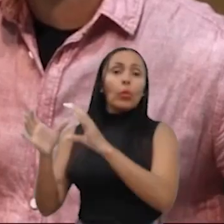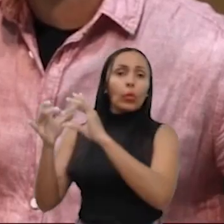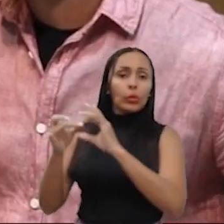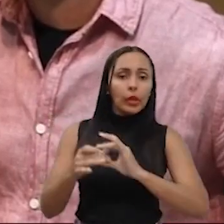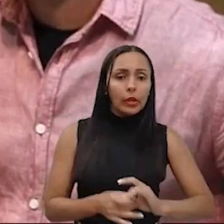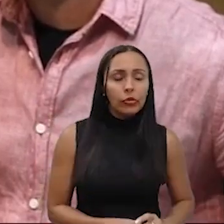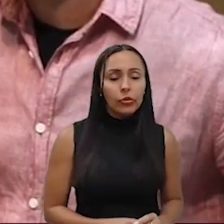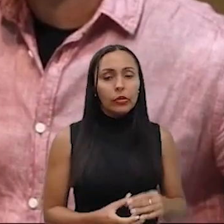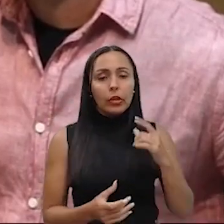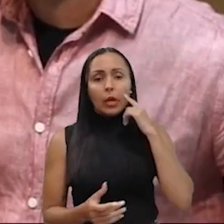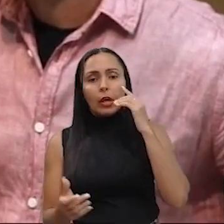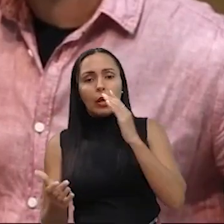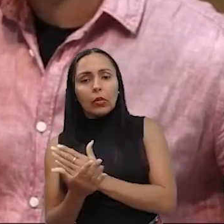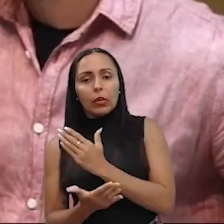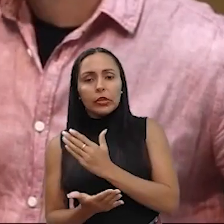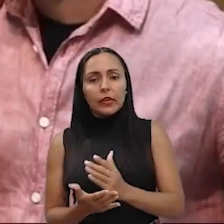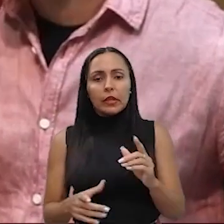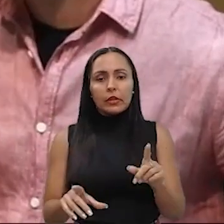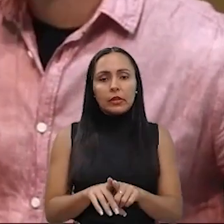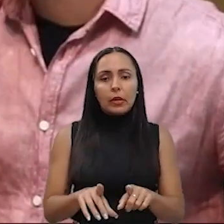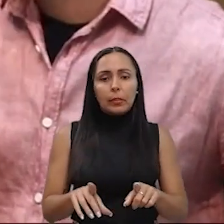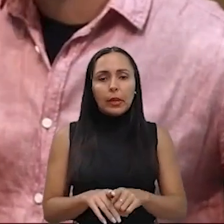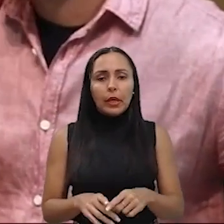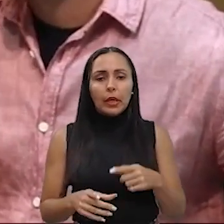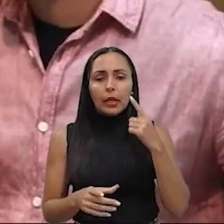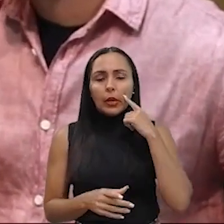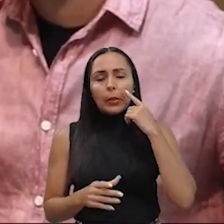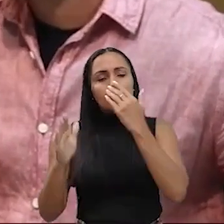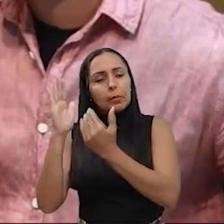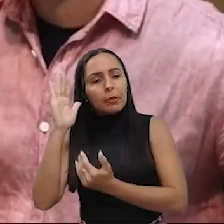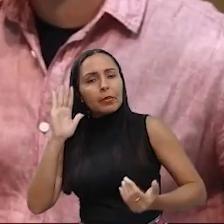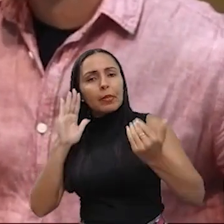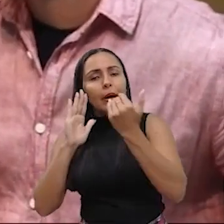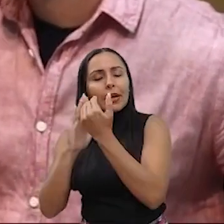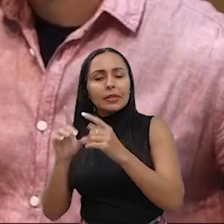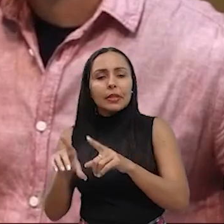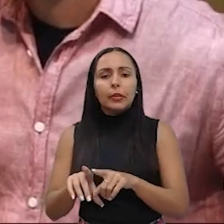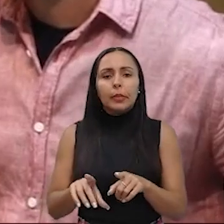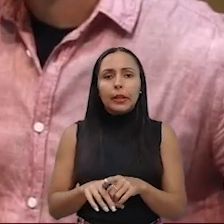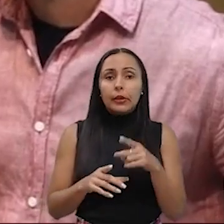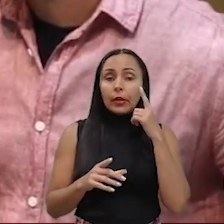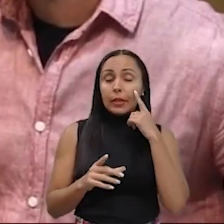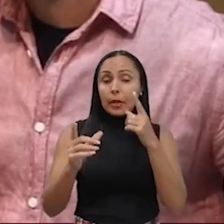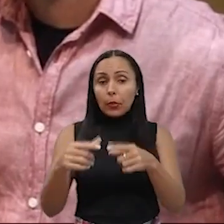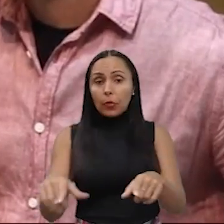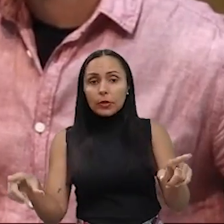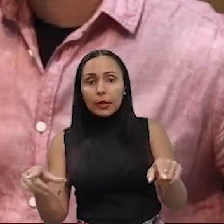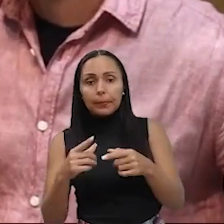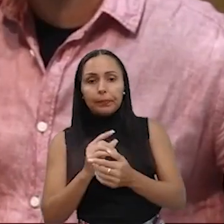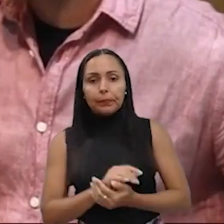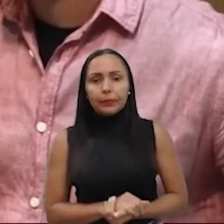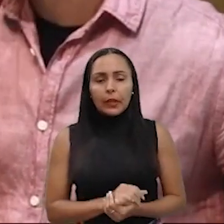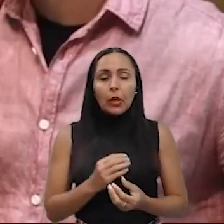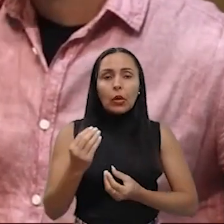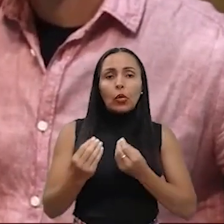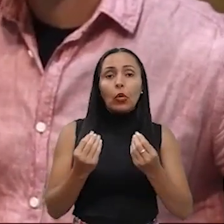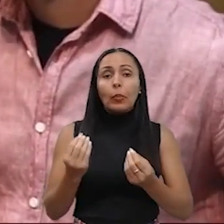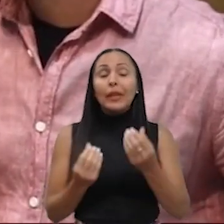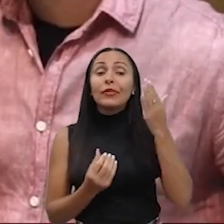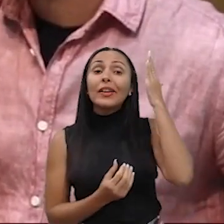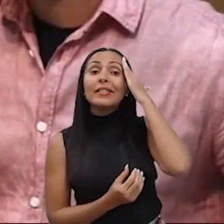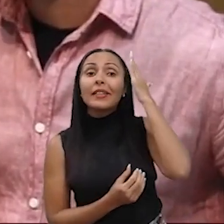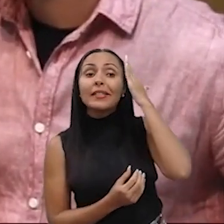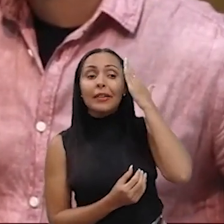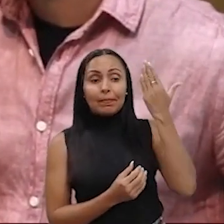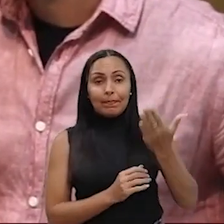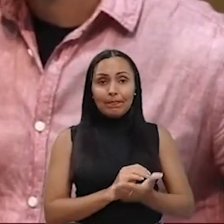Muitas vezes o duplo sentido perpassa por essa música. Né? E aí, como é que o surdo vai entender esse